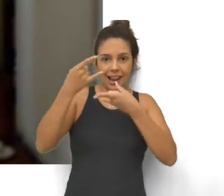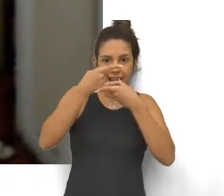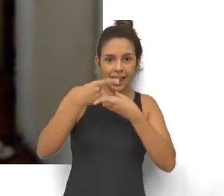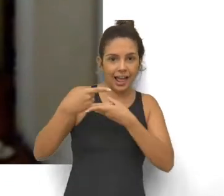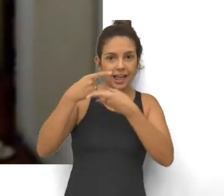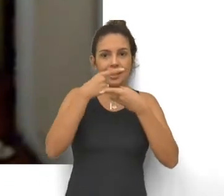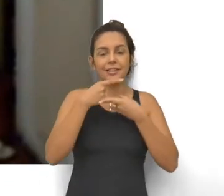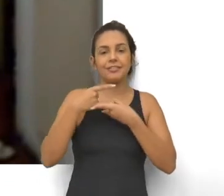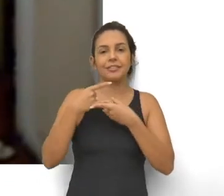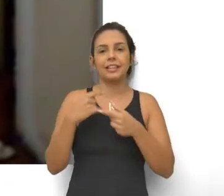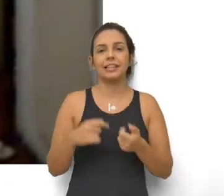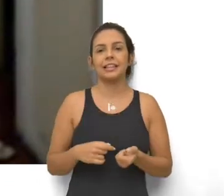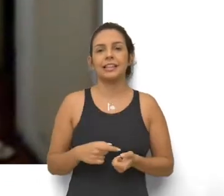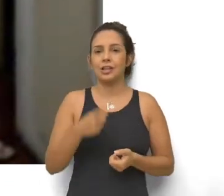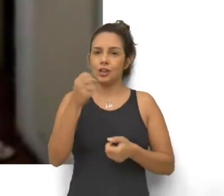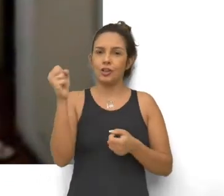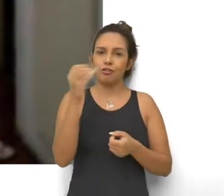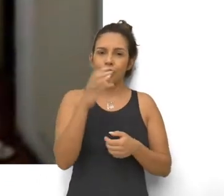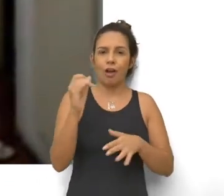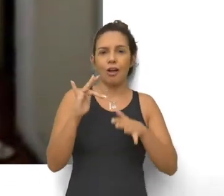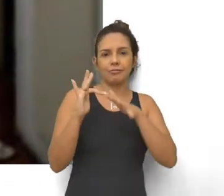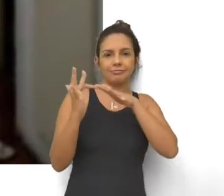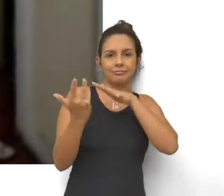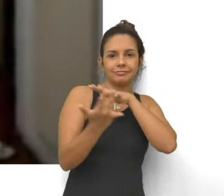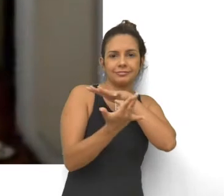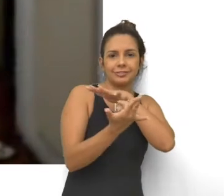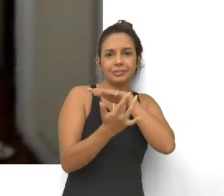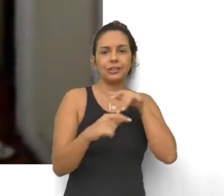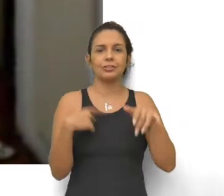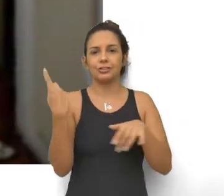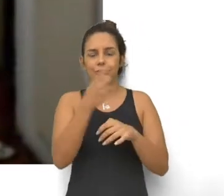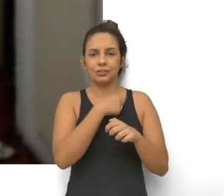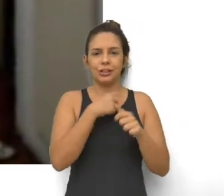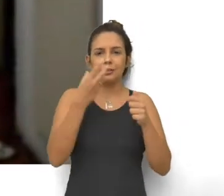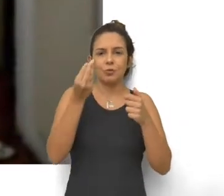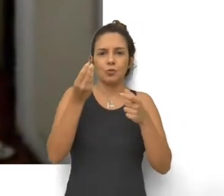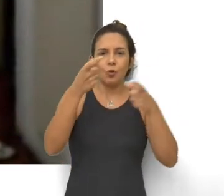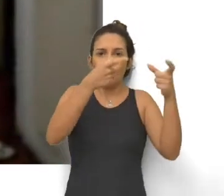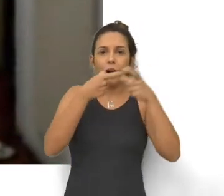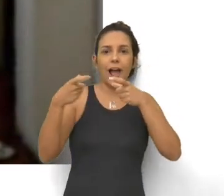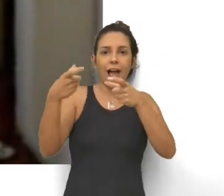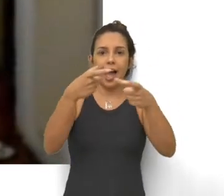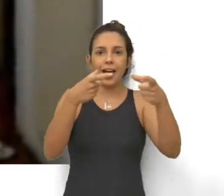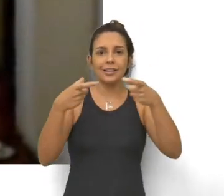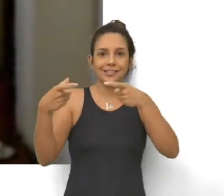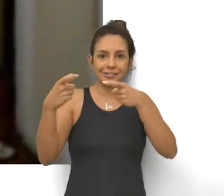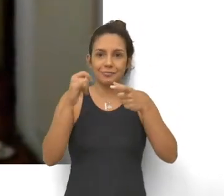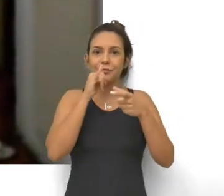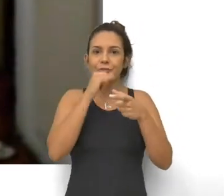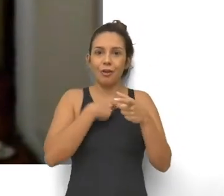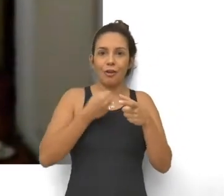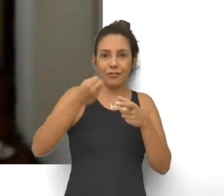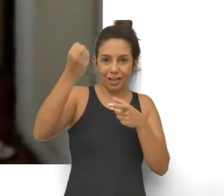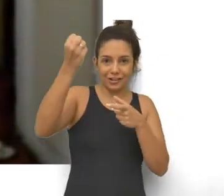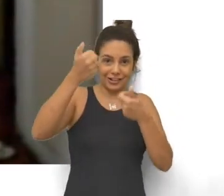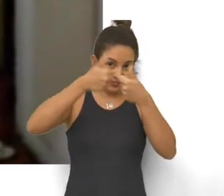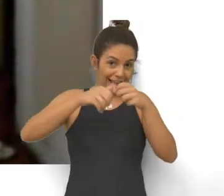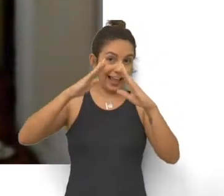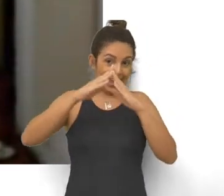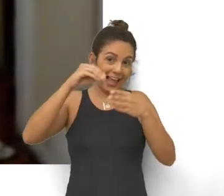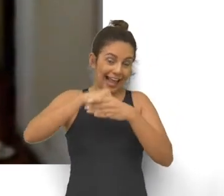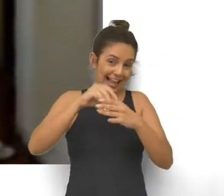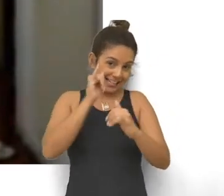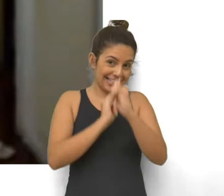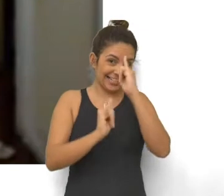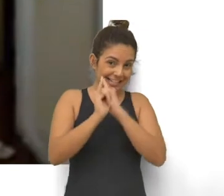lives, dessas novas redes que permitem a gente estar em tantos lugares, eu tenho viajado muito nessa quarentena. Hoje eu